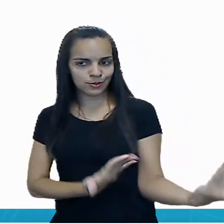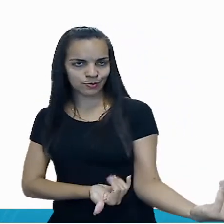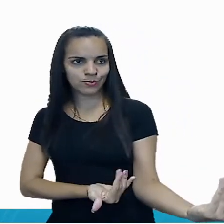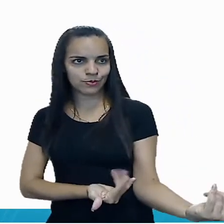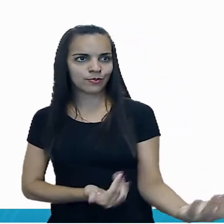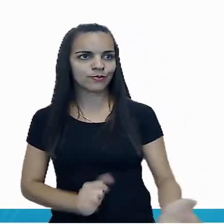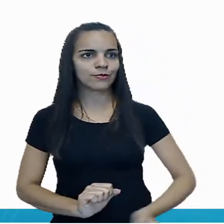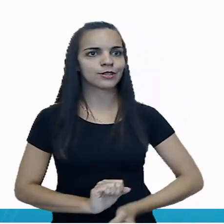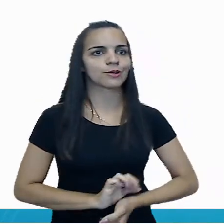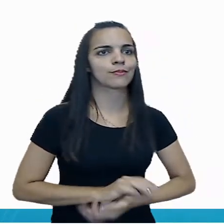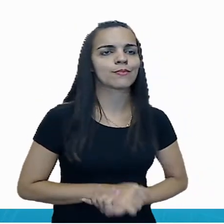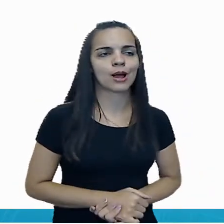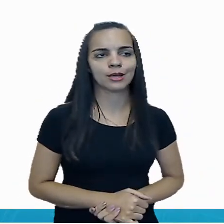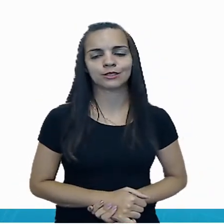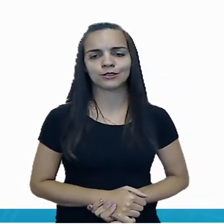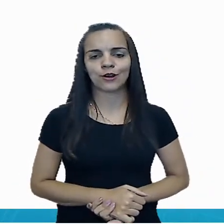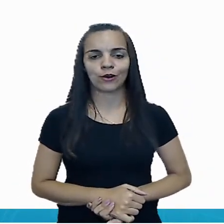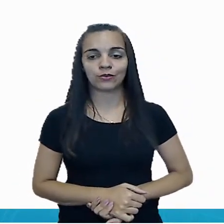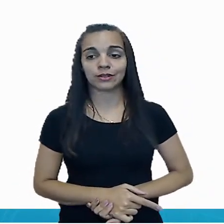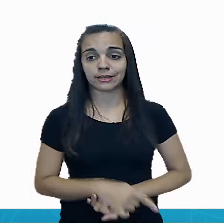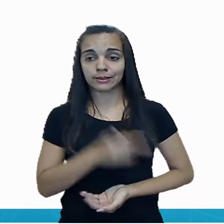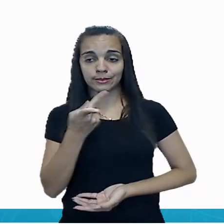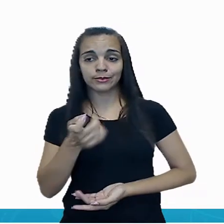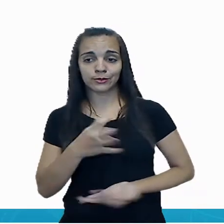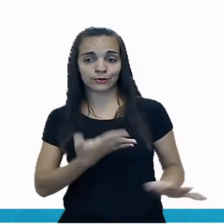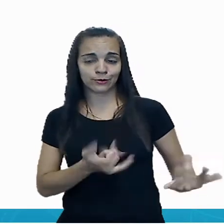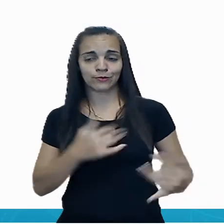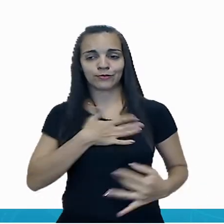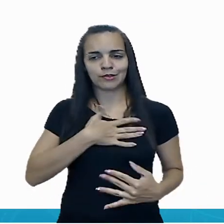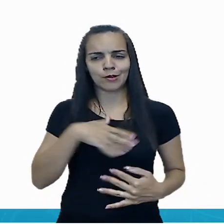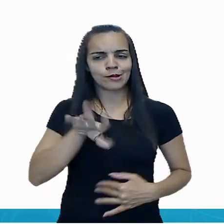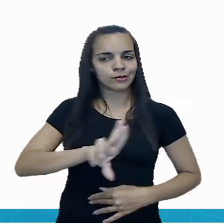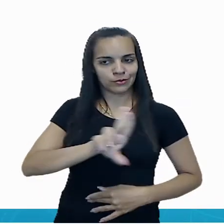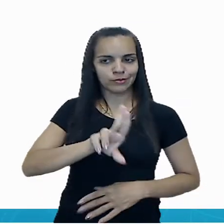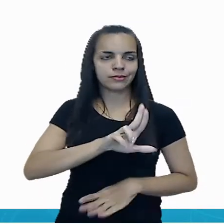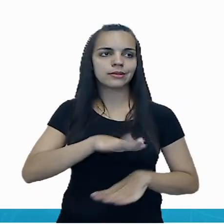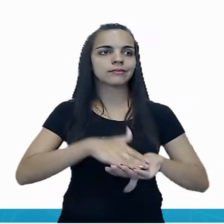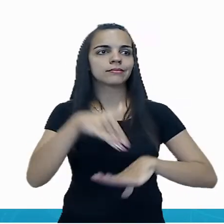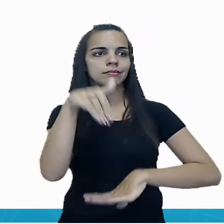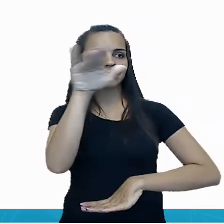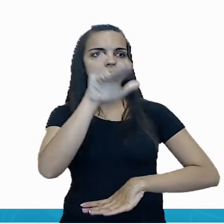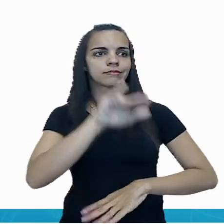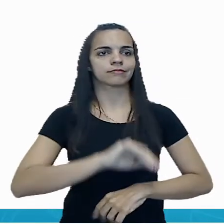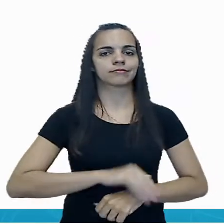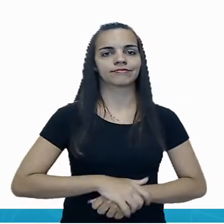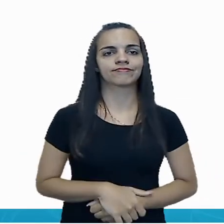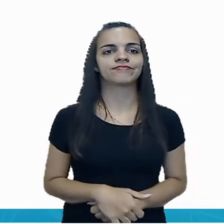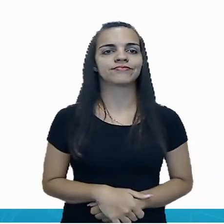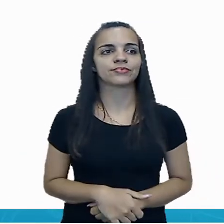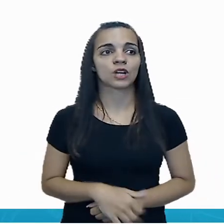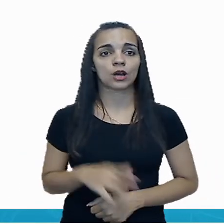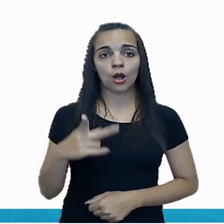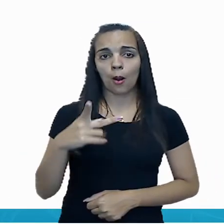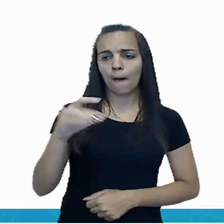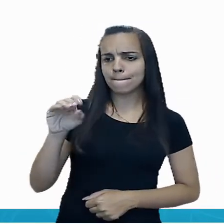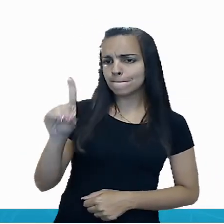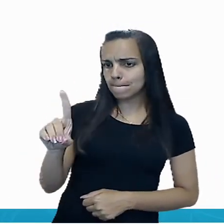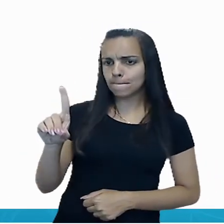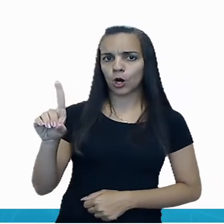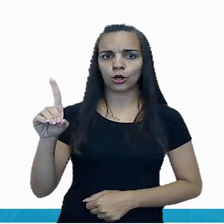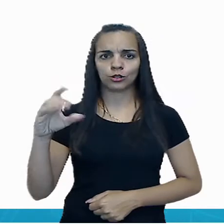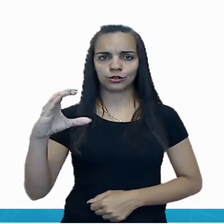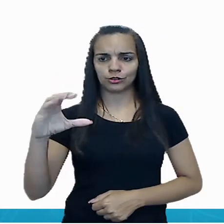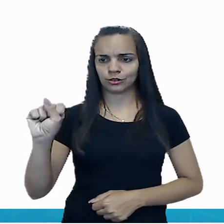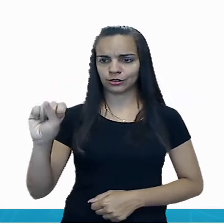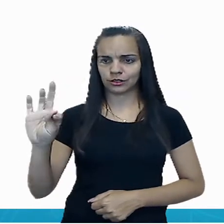fácil, favorece muito porque vai se comunicar com o público mais jovem. Então, podcast. Podcast, o que